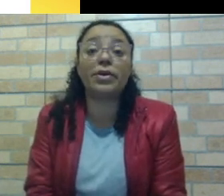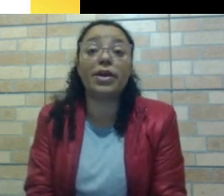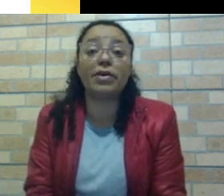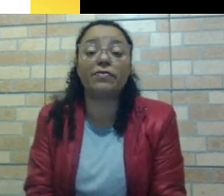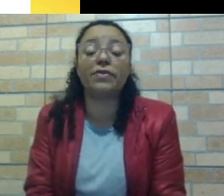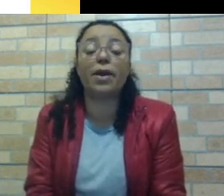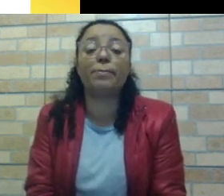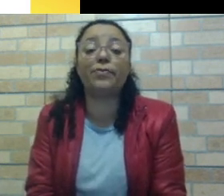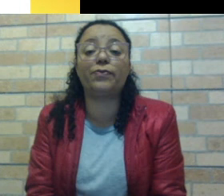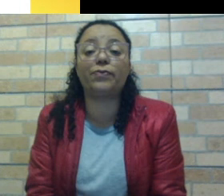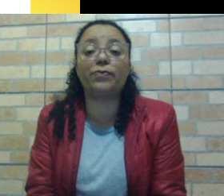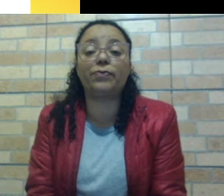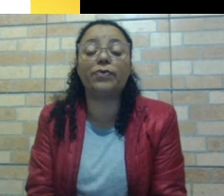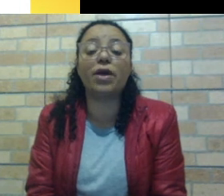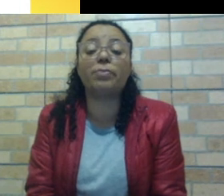P, F.